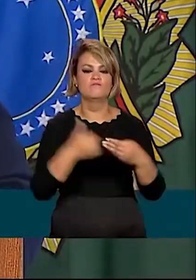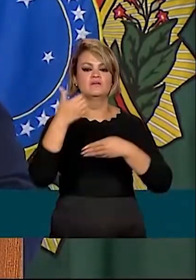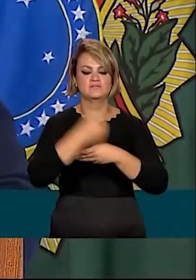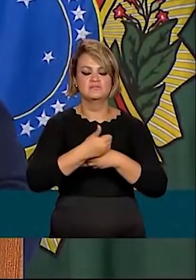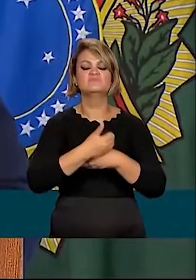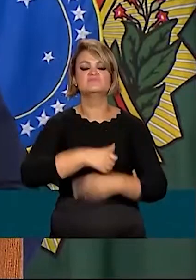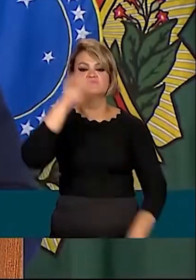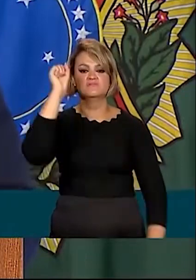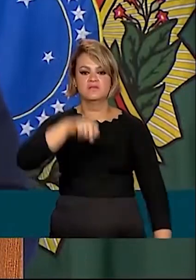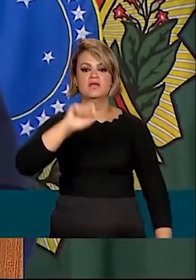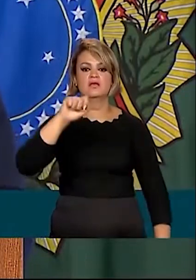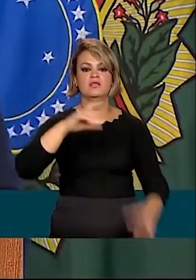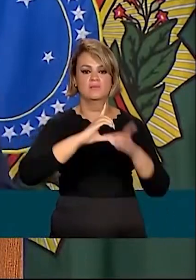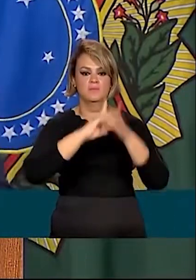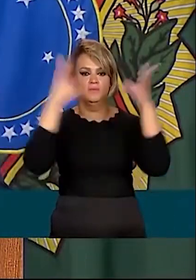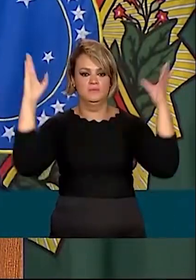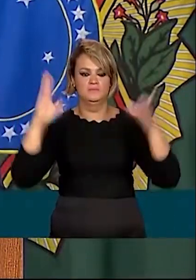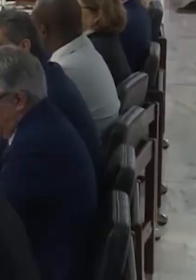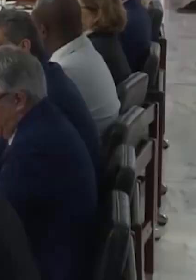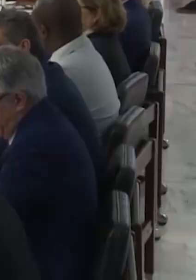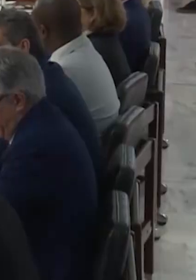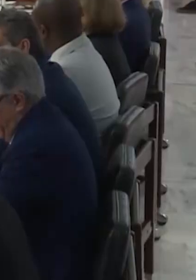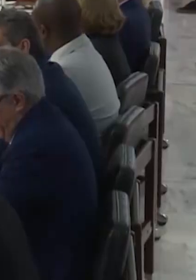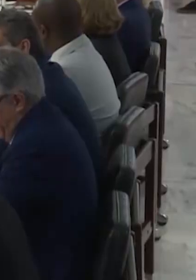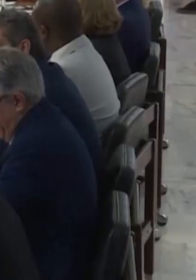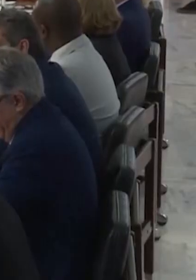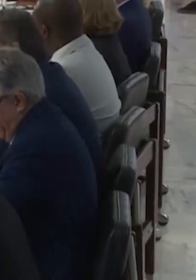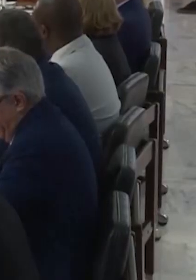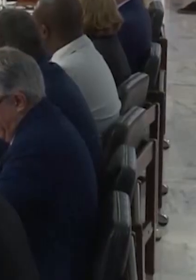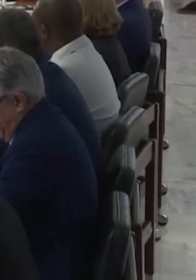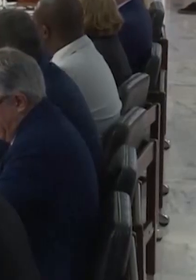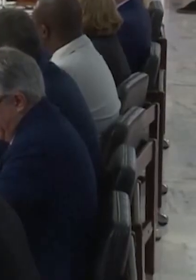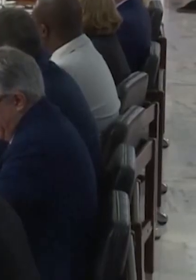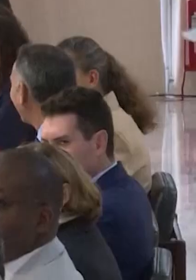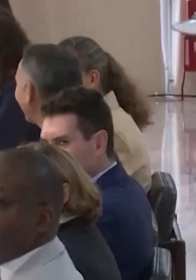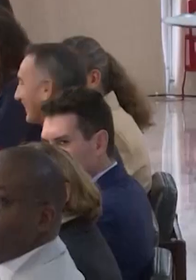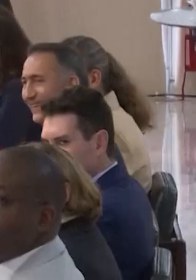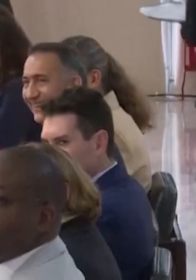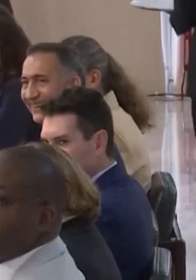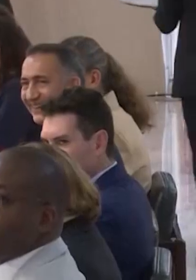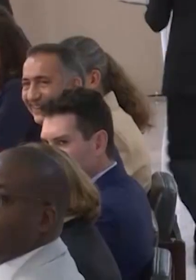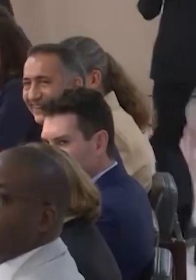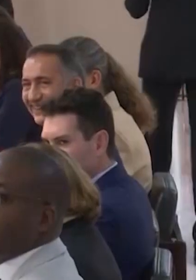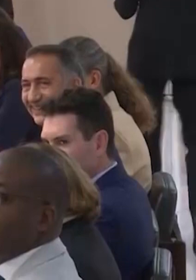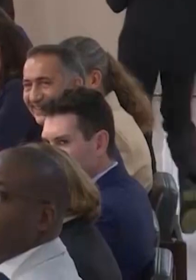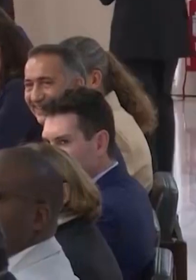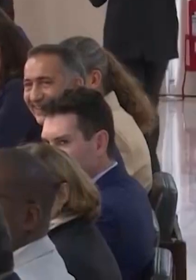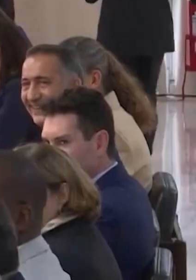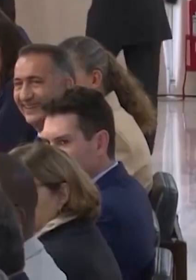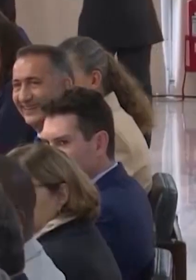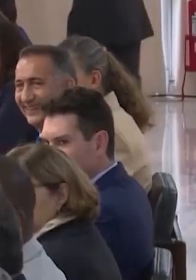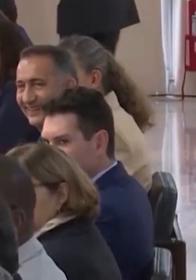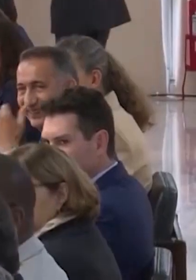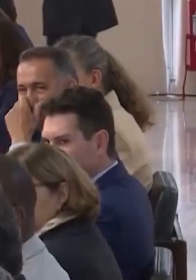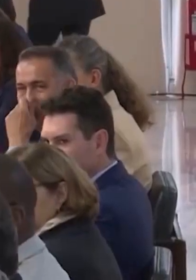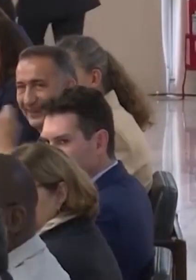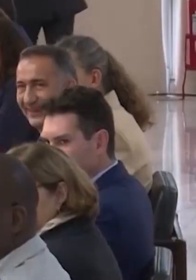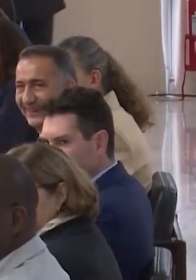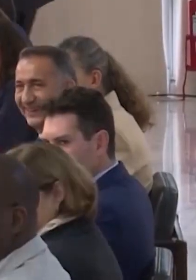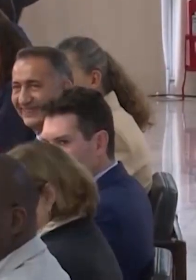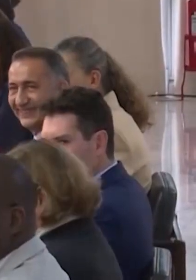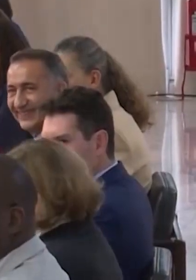ministérios e a volta do Minha Casa Minha Vida. Na lista de mais urgentes estão a nova regra fiscal e a